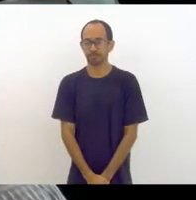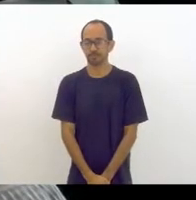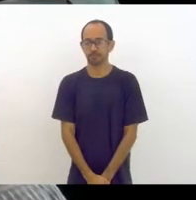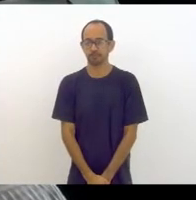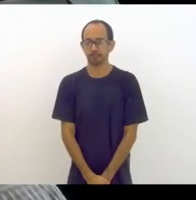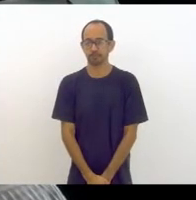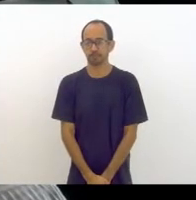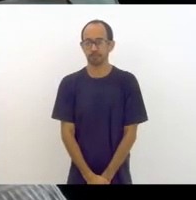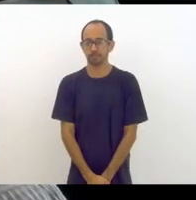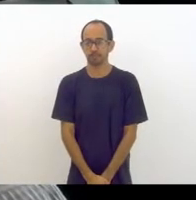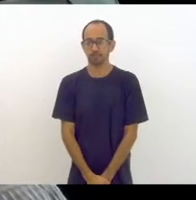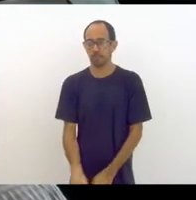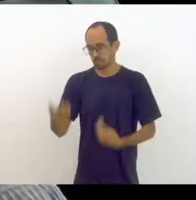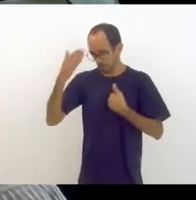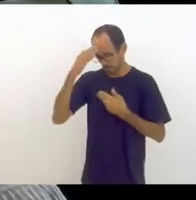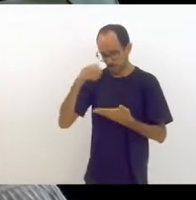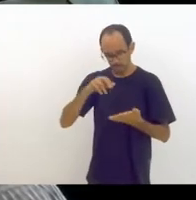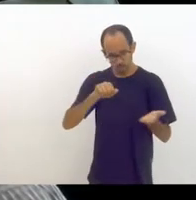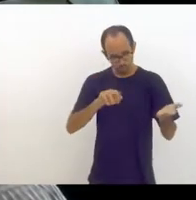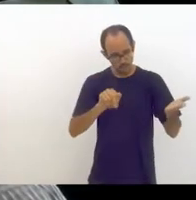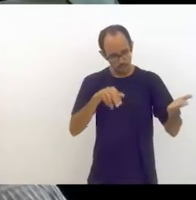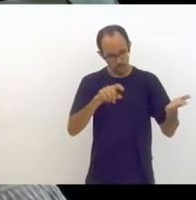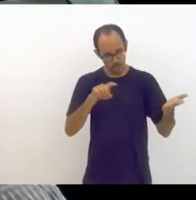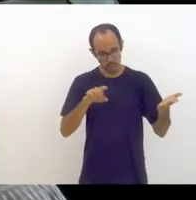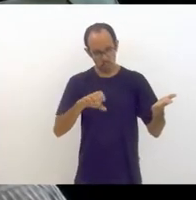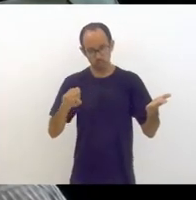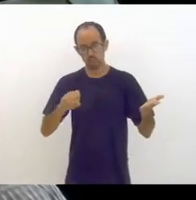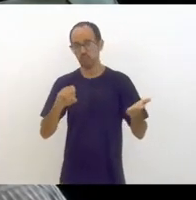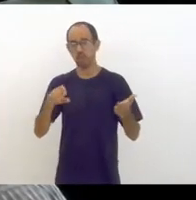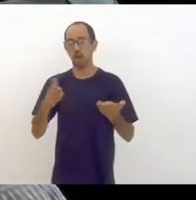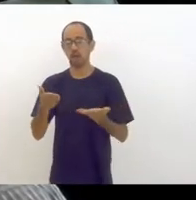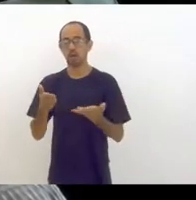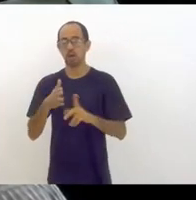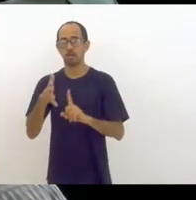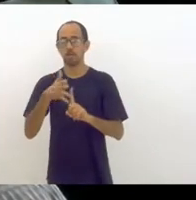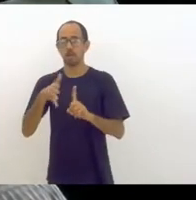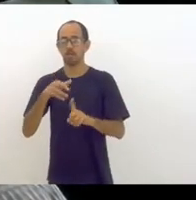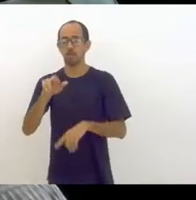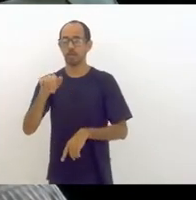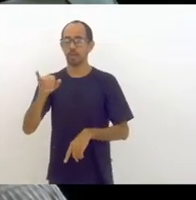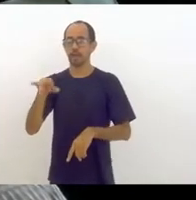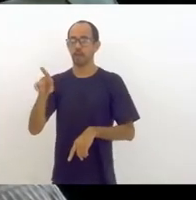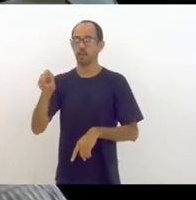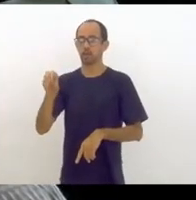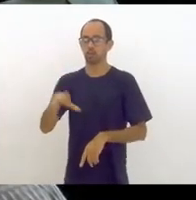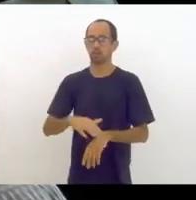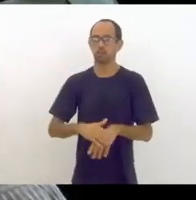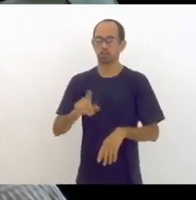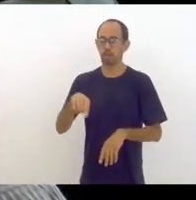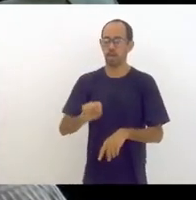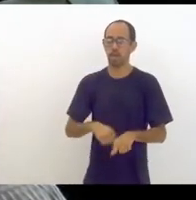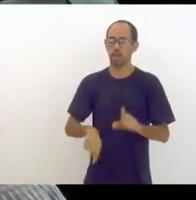Obrigado, Arezzo, né? Isso. Obrigado, Arezzo. Passo a palavra para o Ricardo, que é o